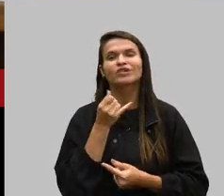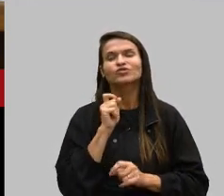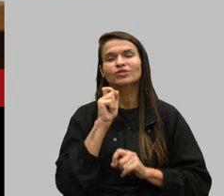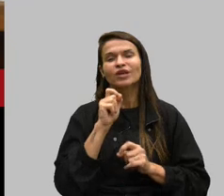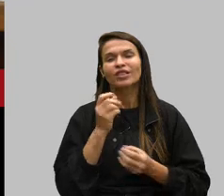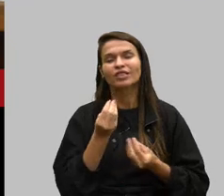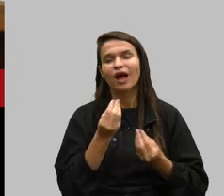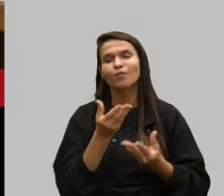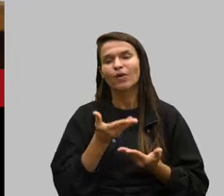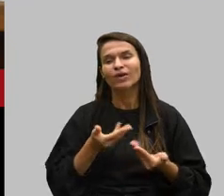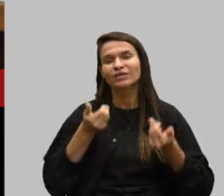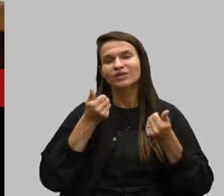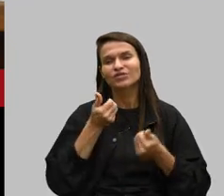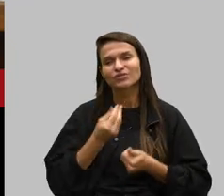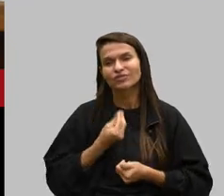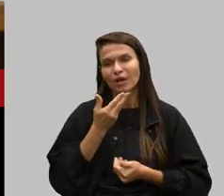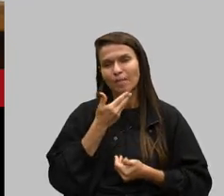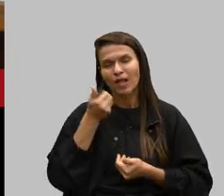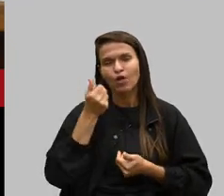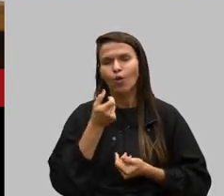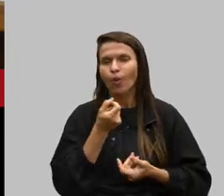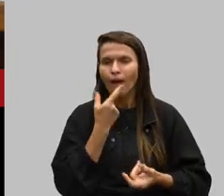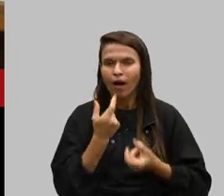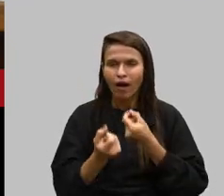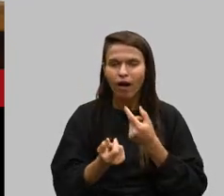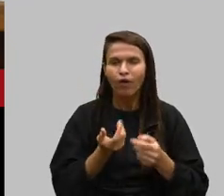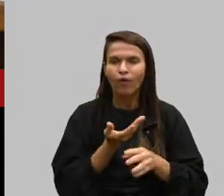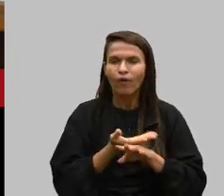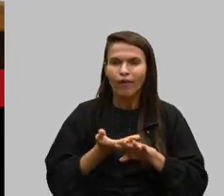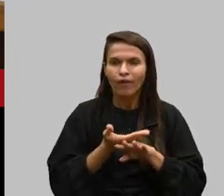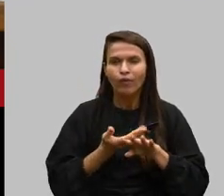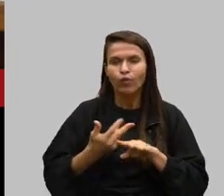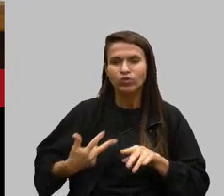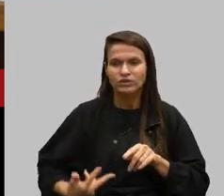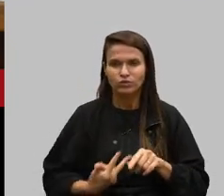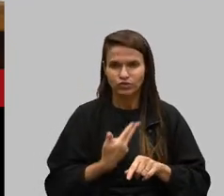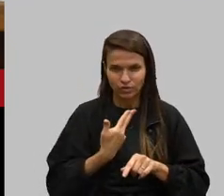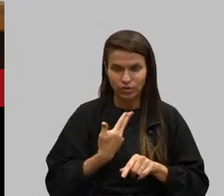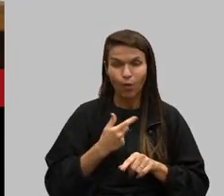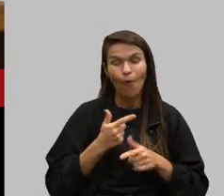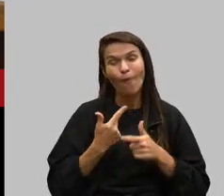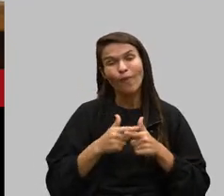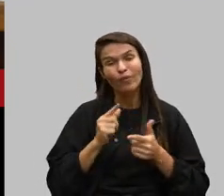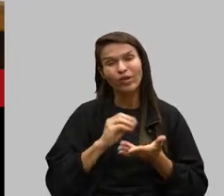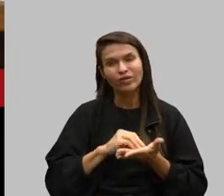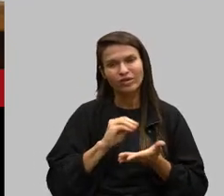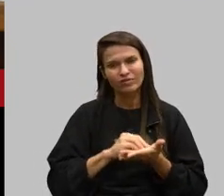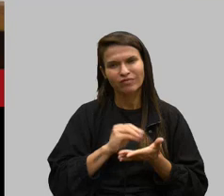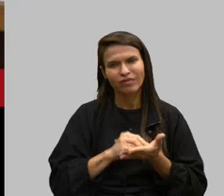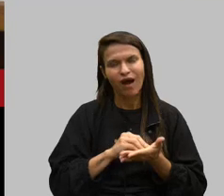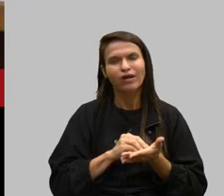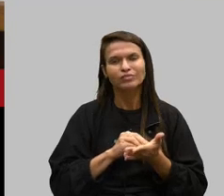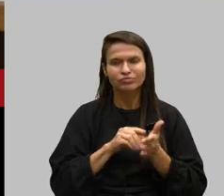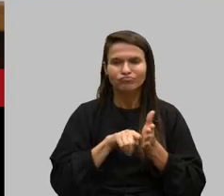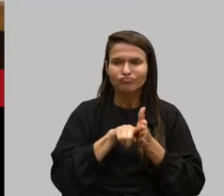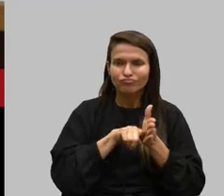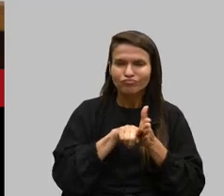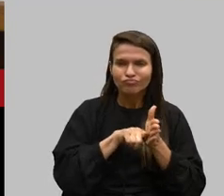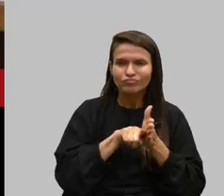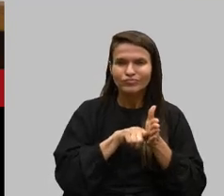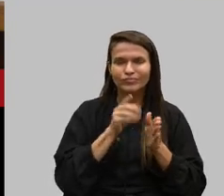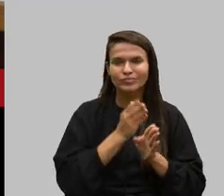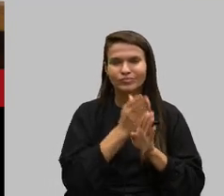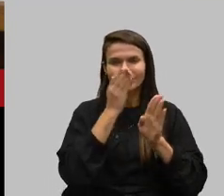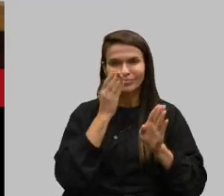melhor do que ela tem com medicação com tratamento com cirurgia O problema é que falta diagnóstico e isso precisa de uma